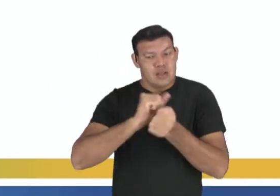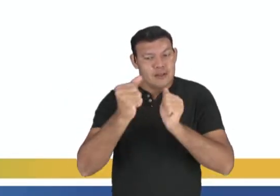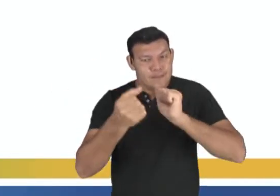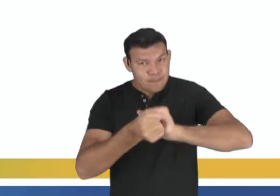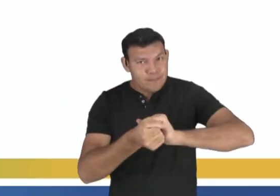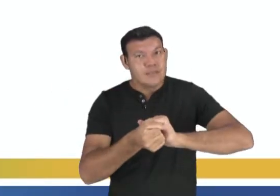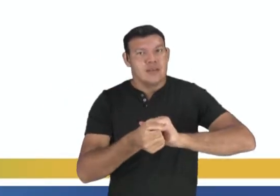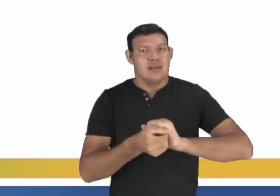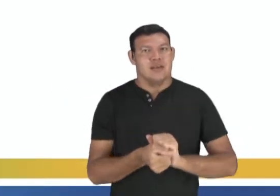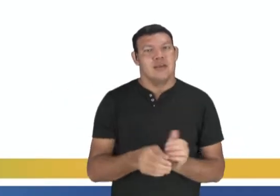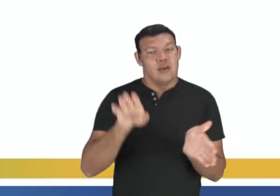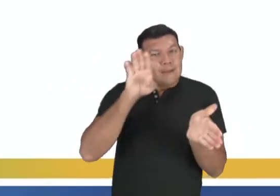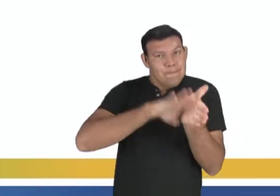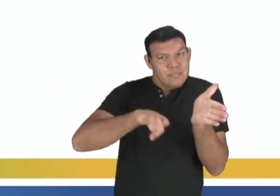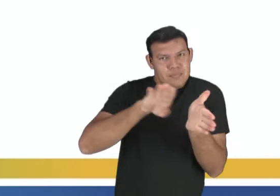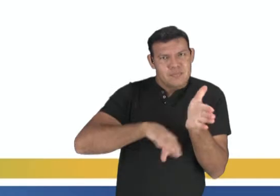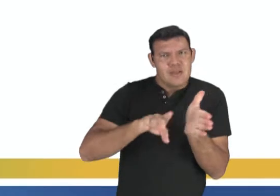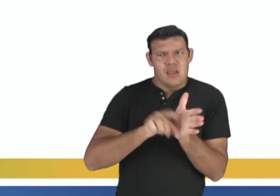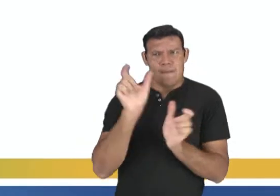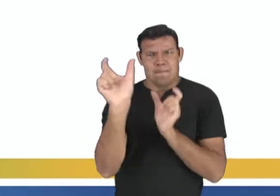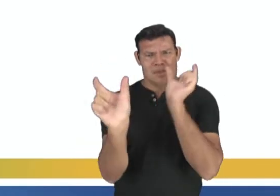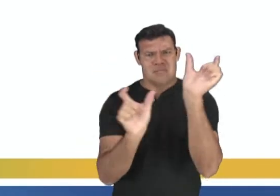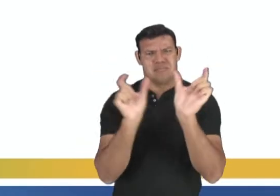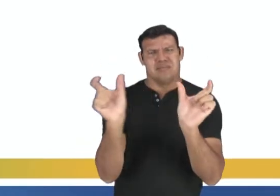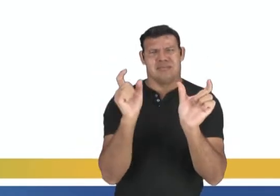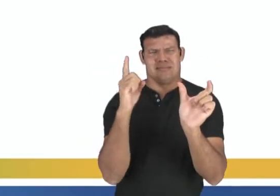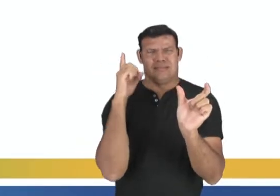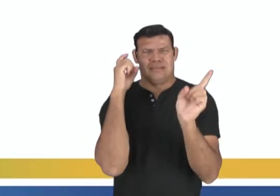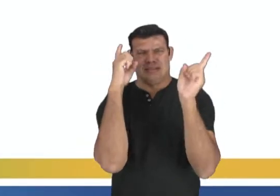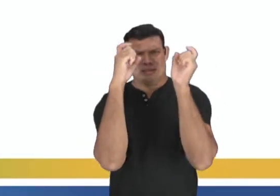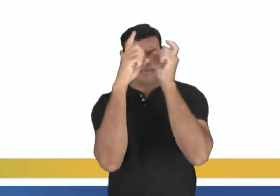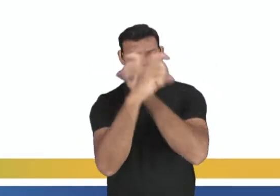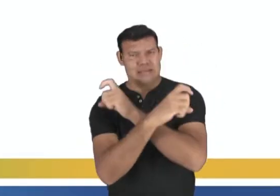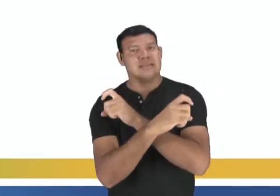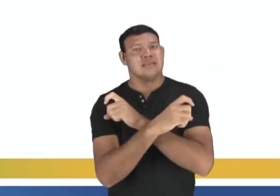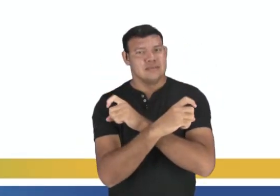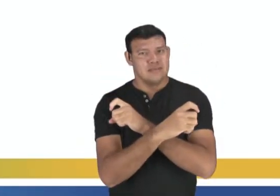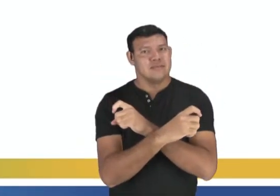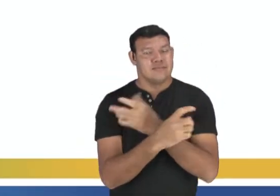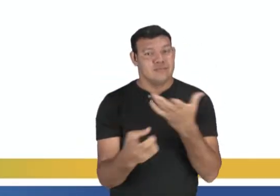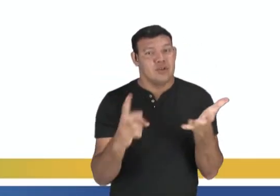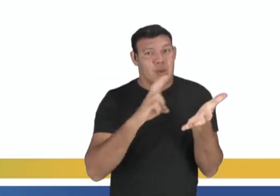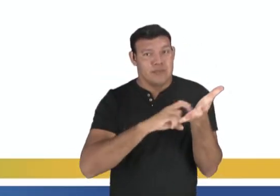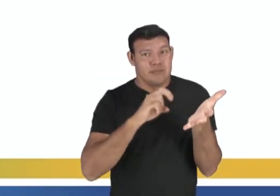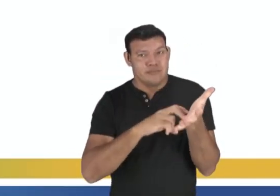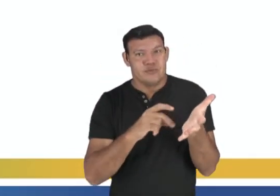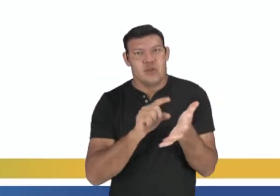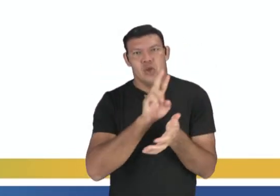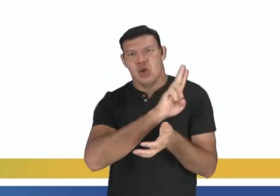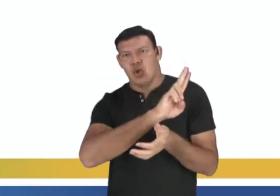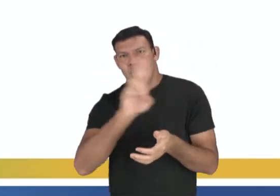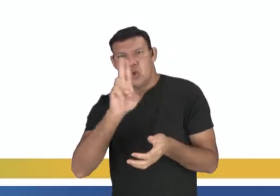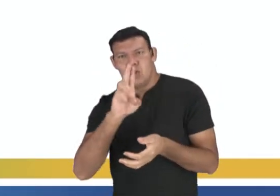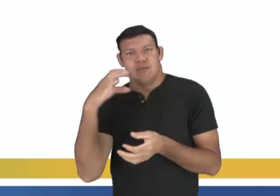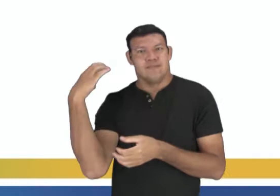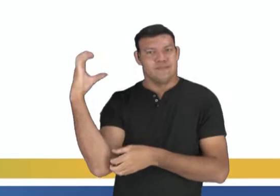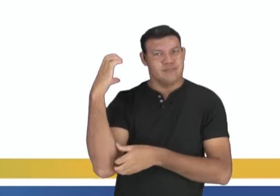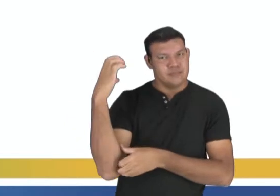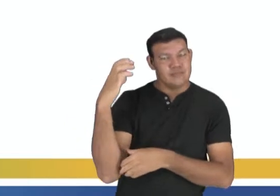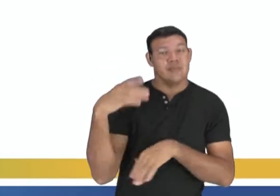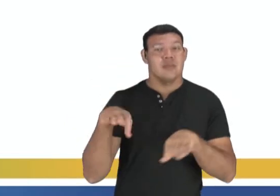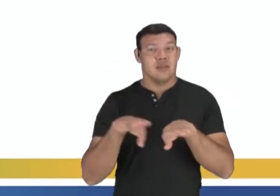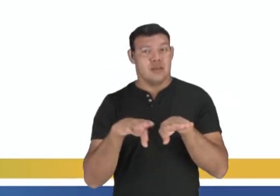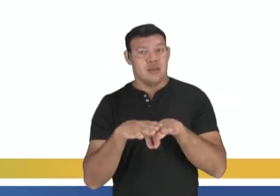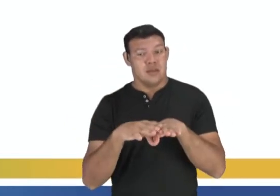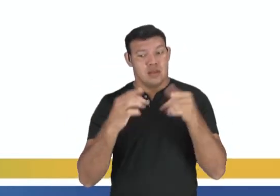né? Tira as palavras mais difíceis, rebuscados, nomes científicos, os jargões e traz uma